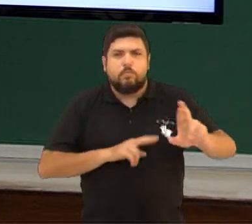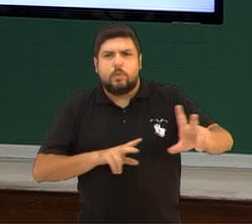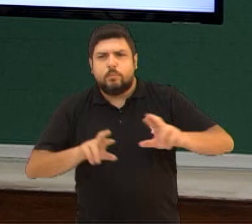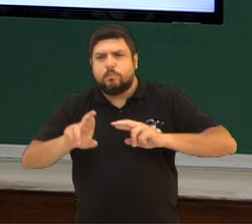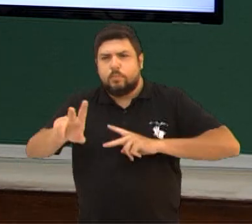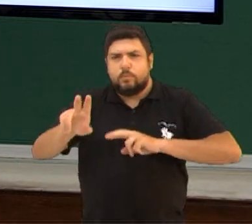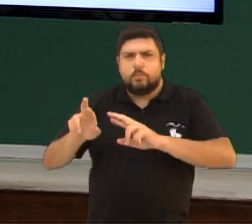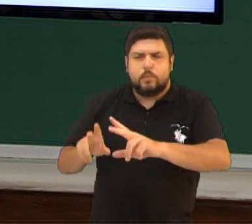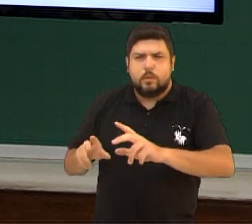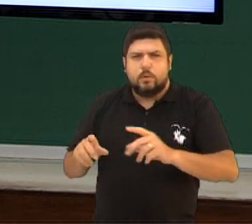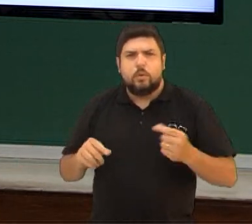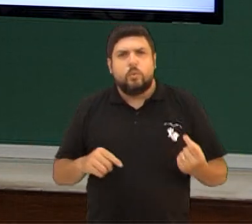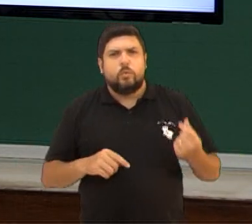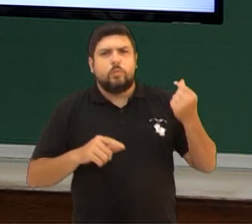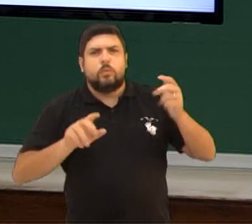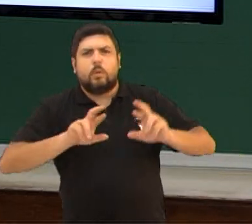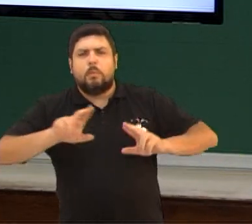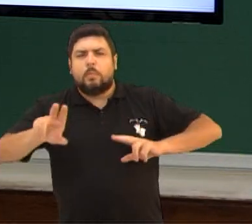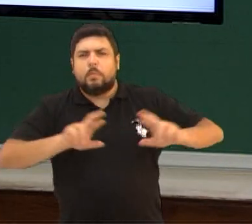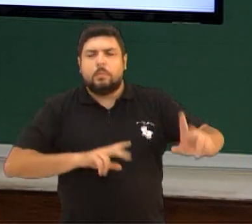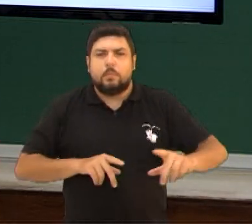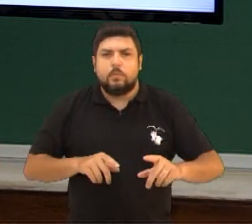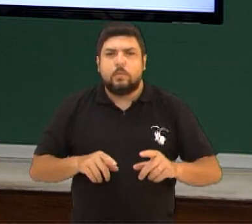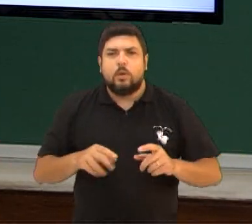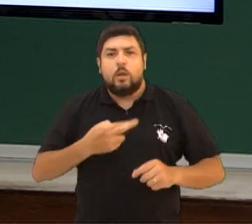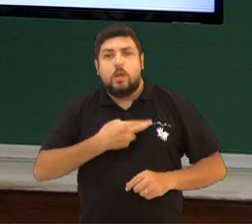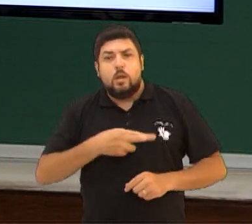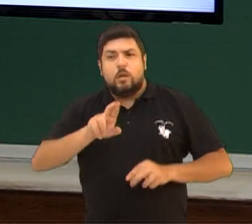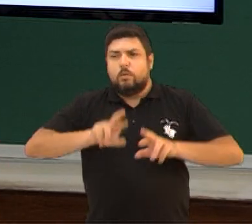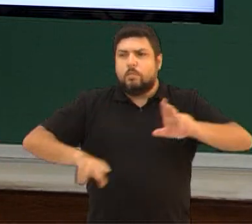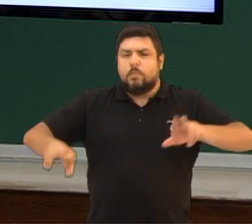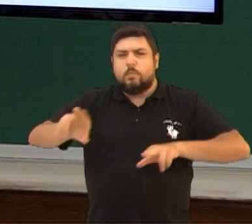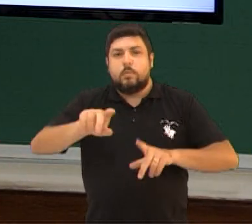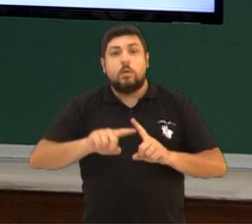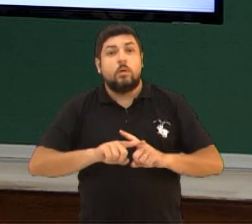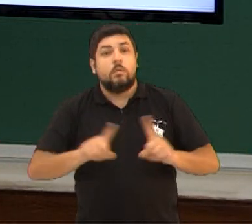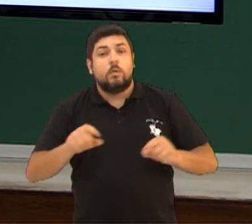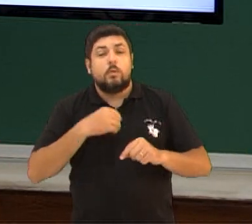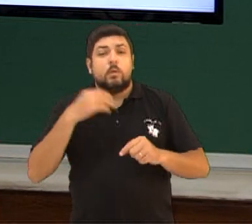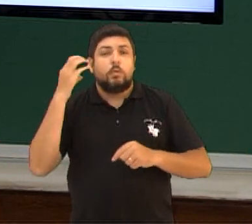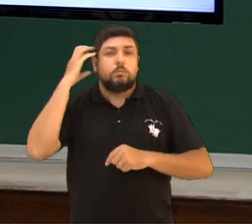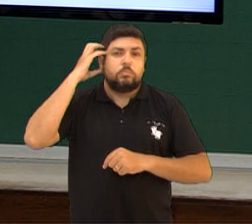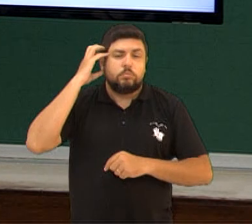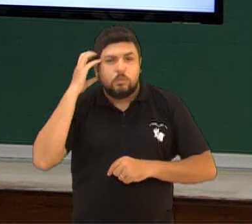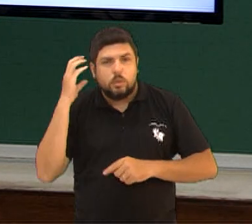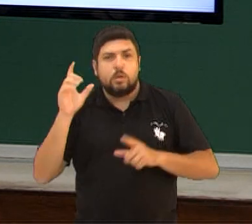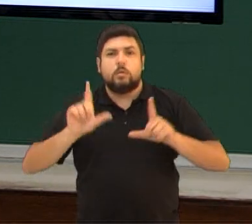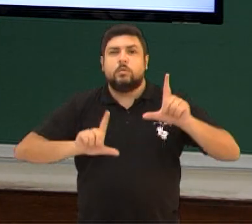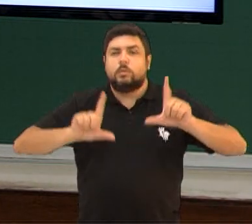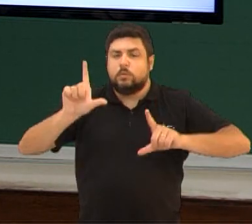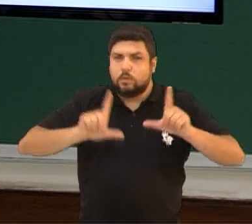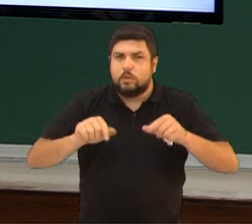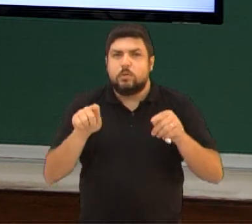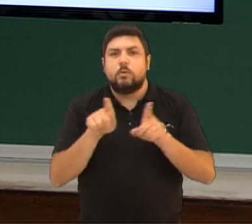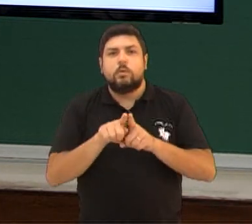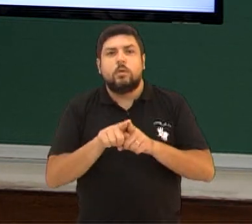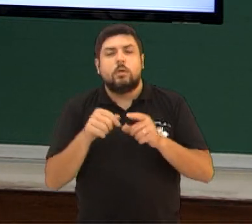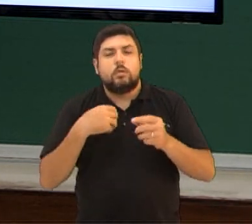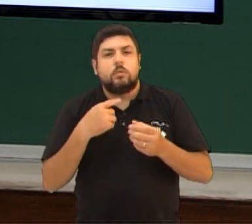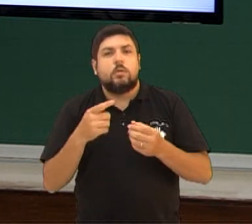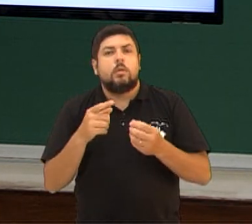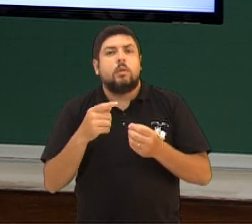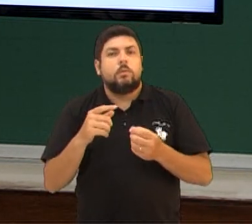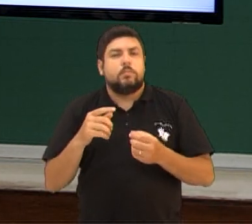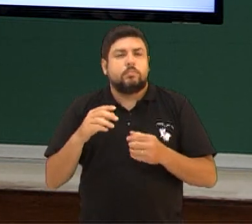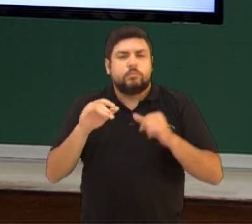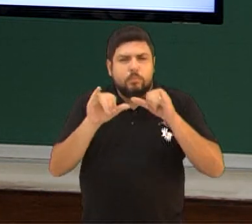diferente, mesmo tendo religião diferente, devido à propaganda maciça do rádio, da televisão e as propagandas e fake